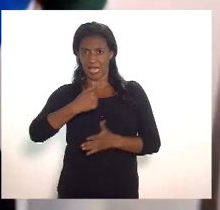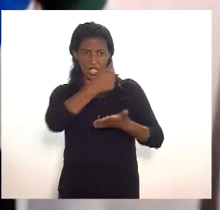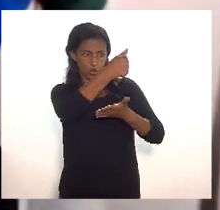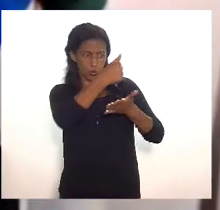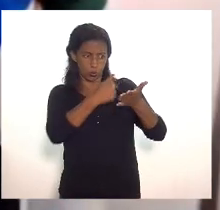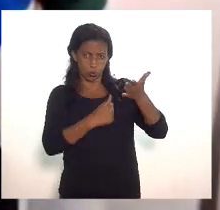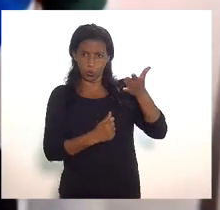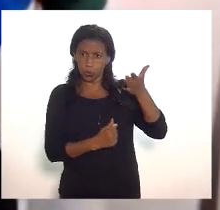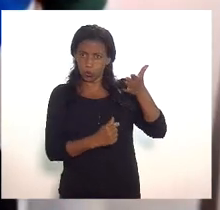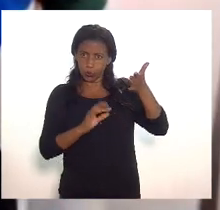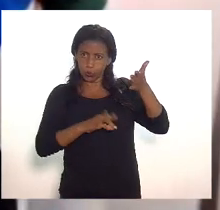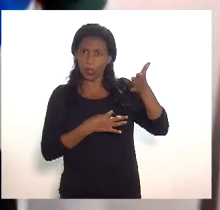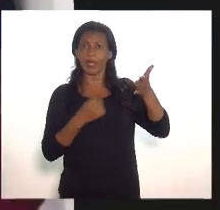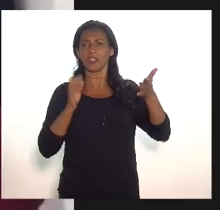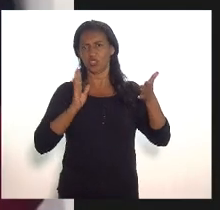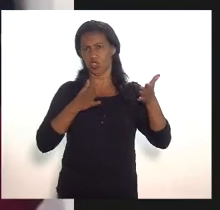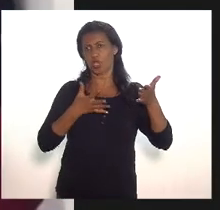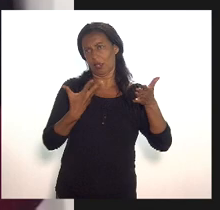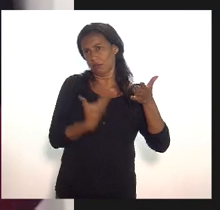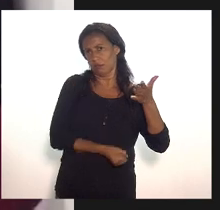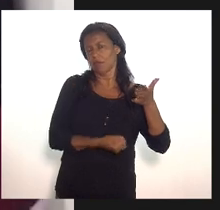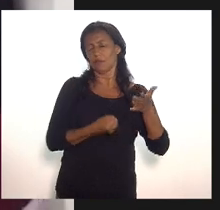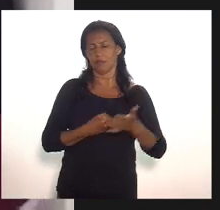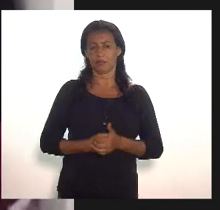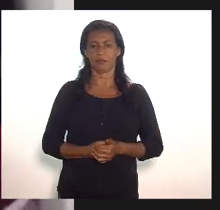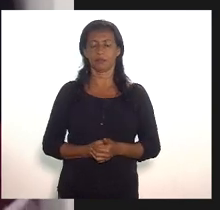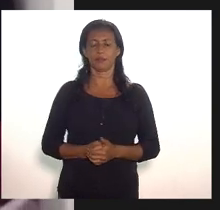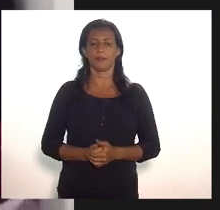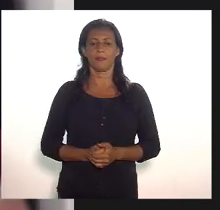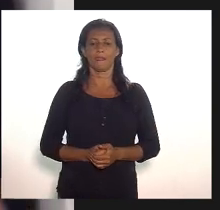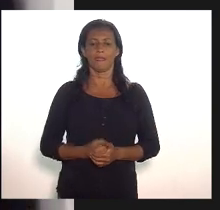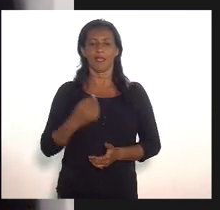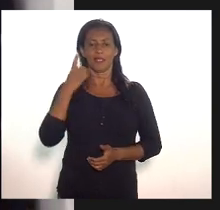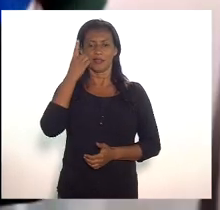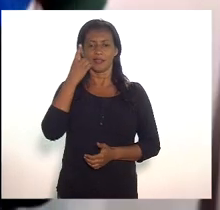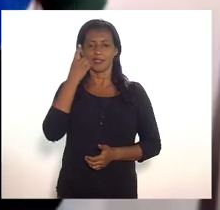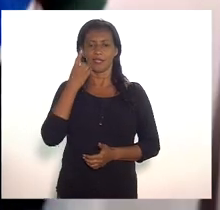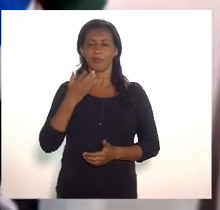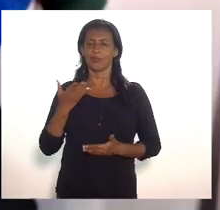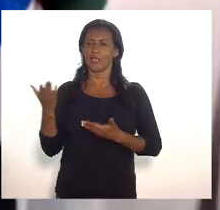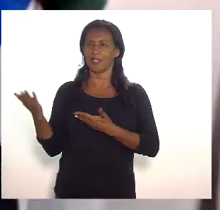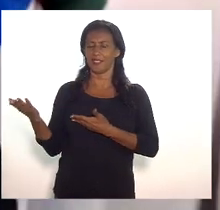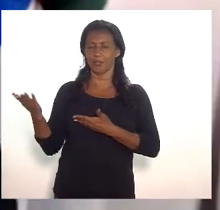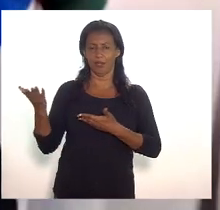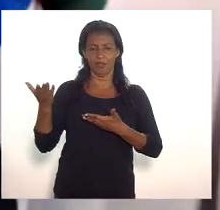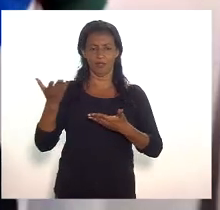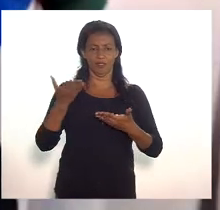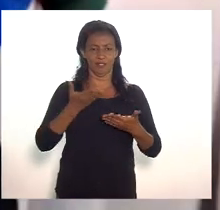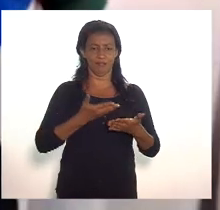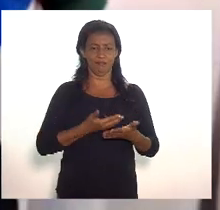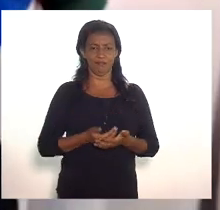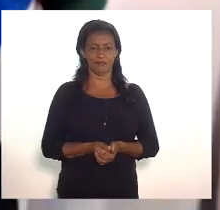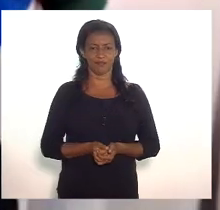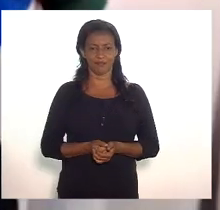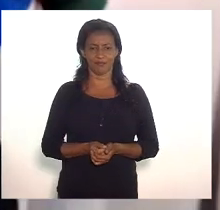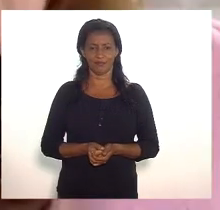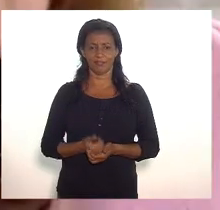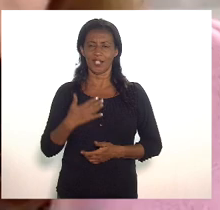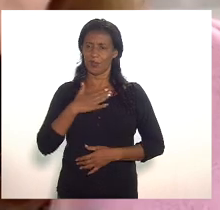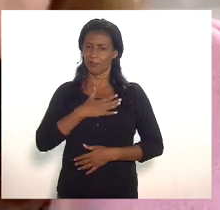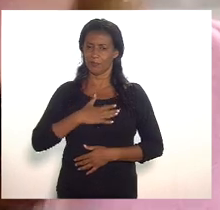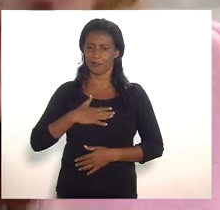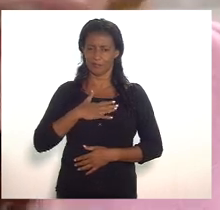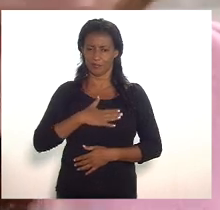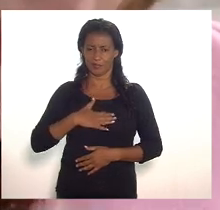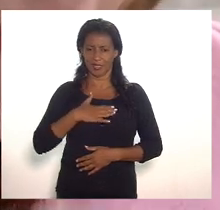Júnior. Está atendido a solicitação de Vossa Excelência, Eurico. Deputada Marta Rocha, peça a gentileza. Boa tarde, presidente. Com prazer.